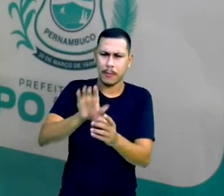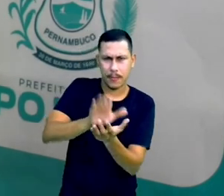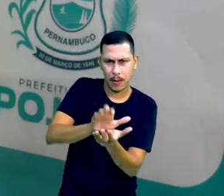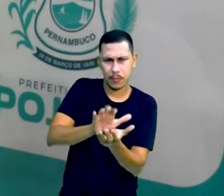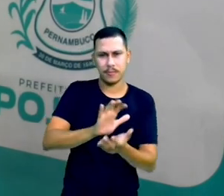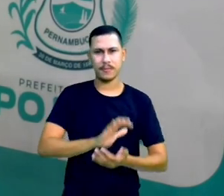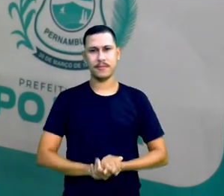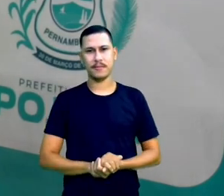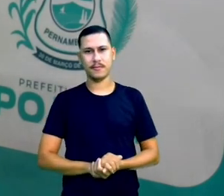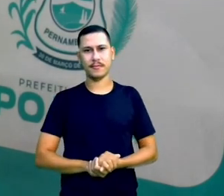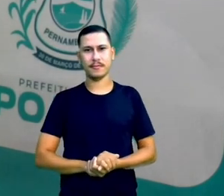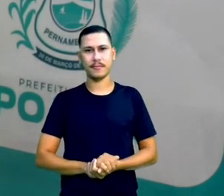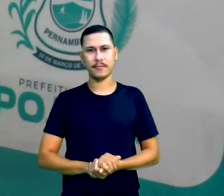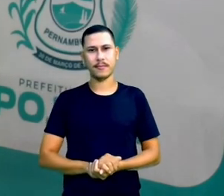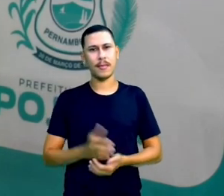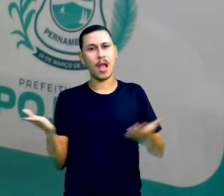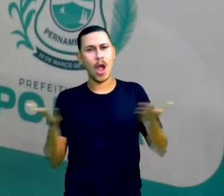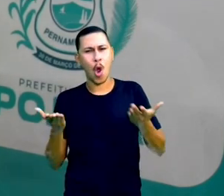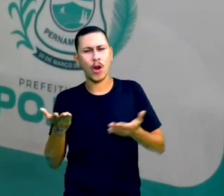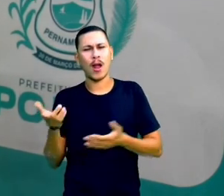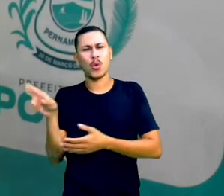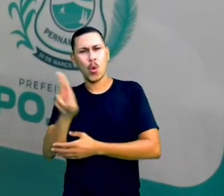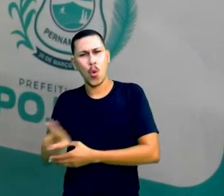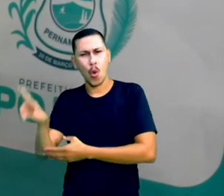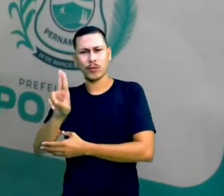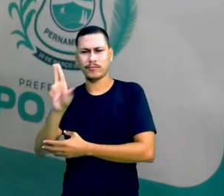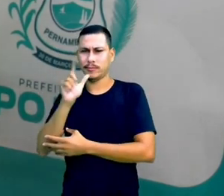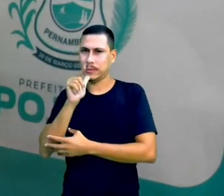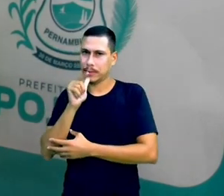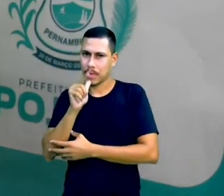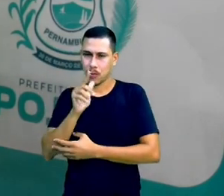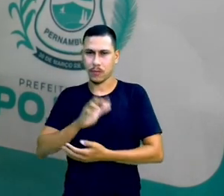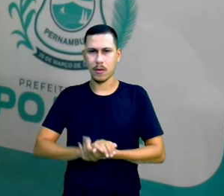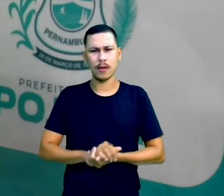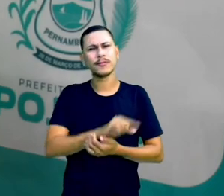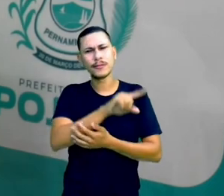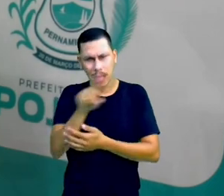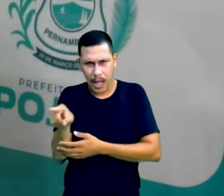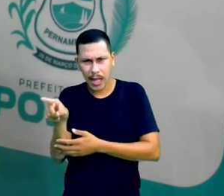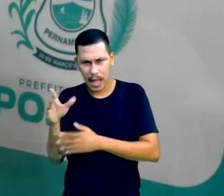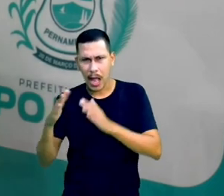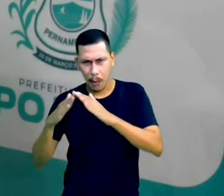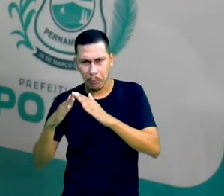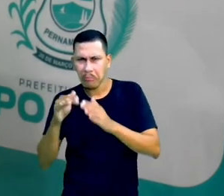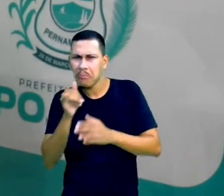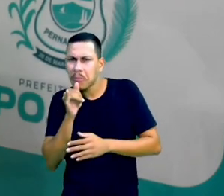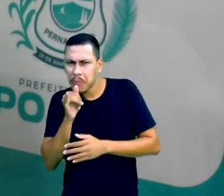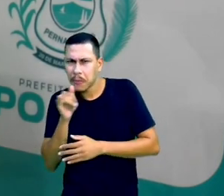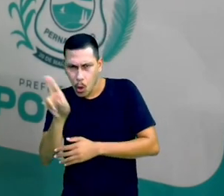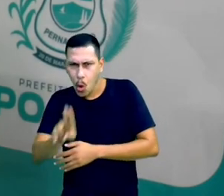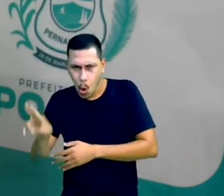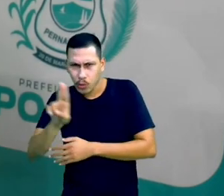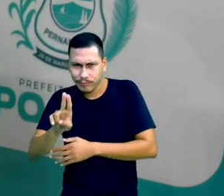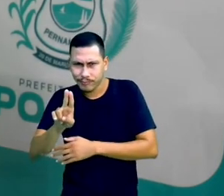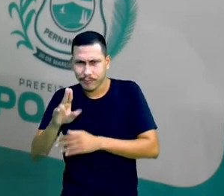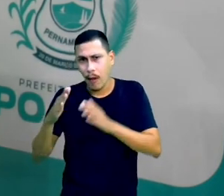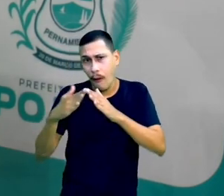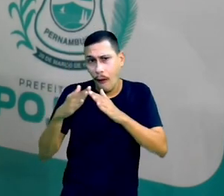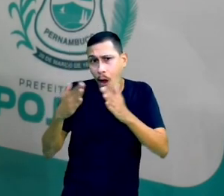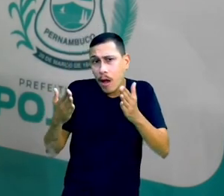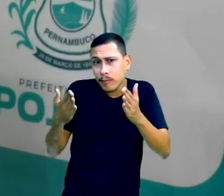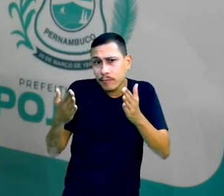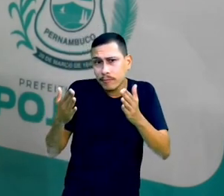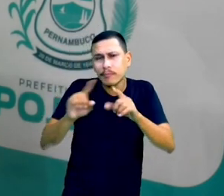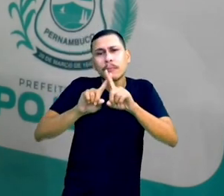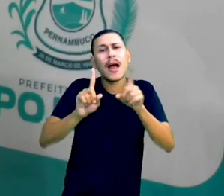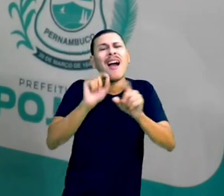falar agora do consumo dessa água. Quem é que consome mais água hoje no